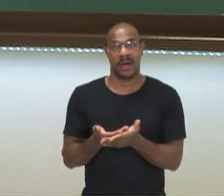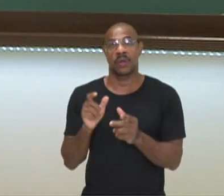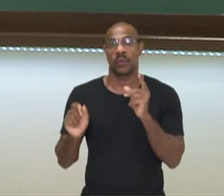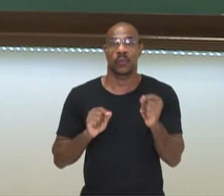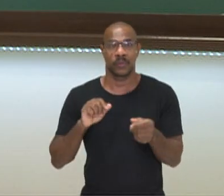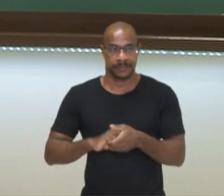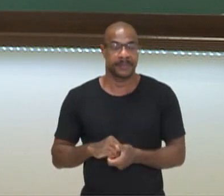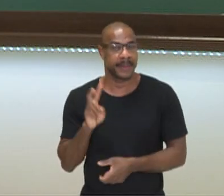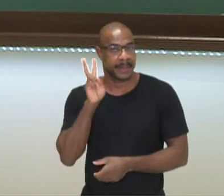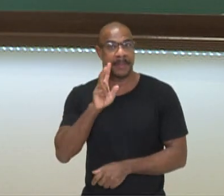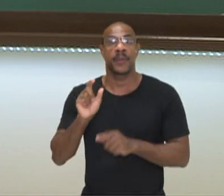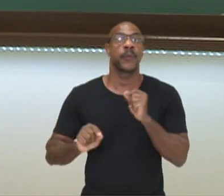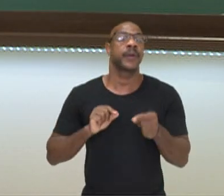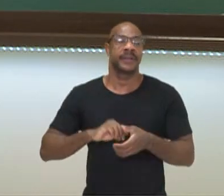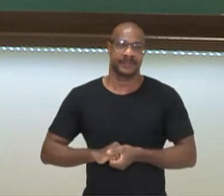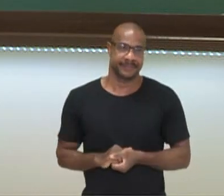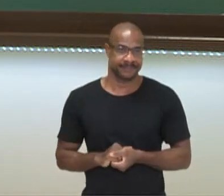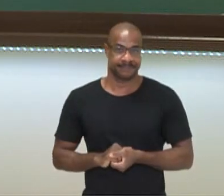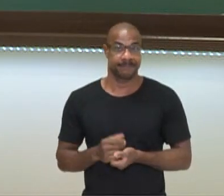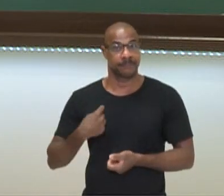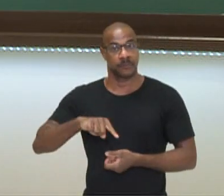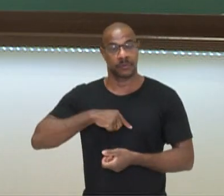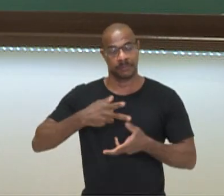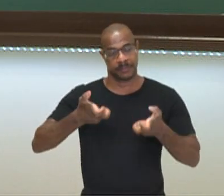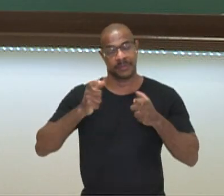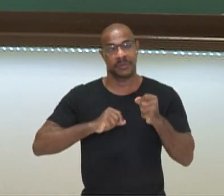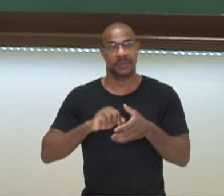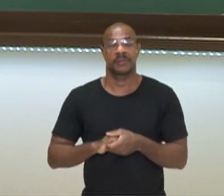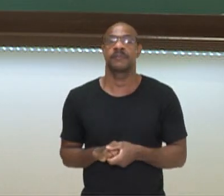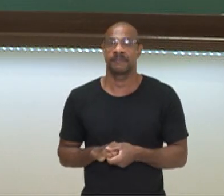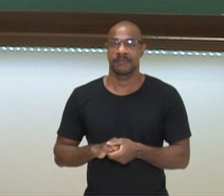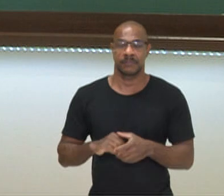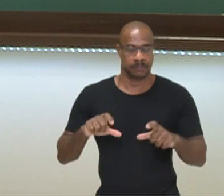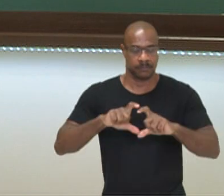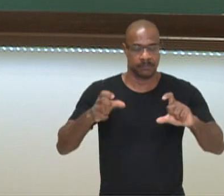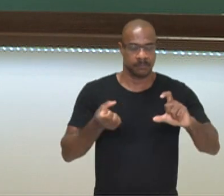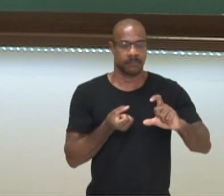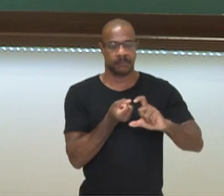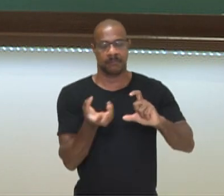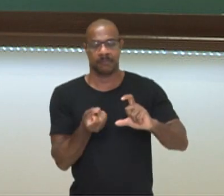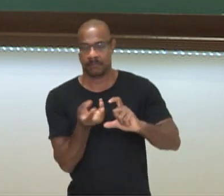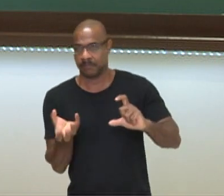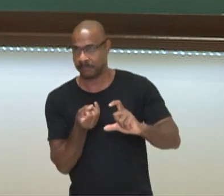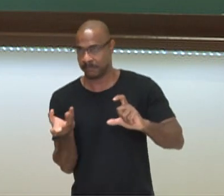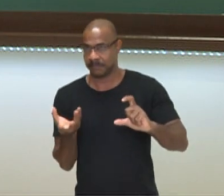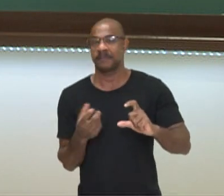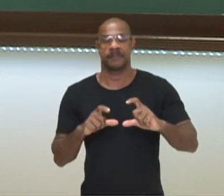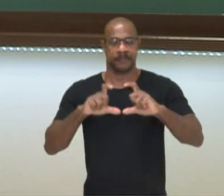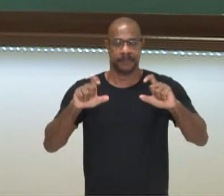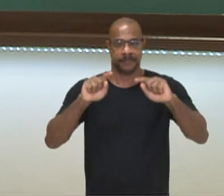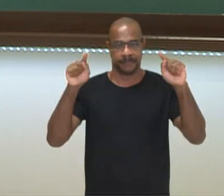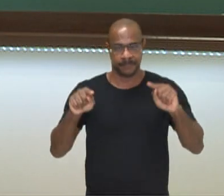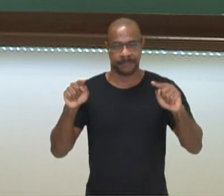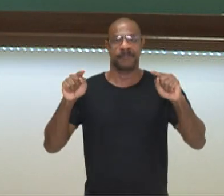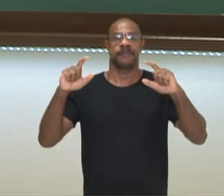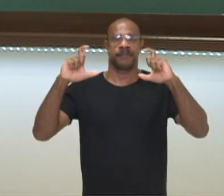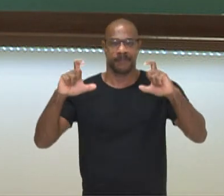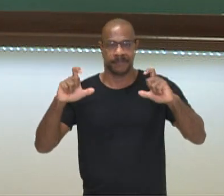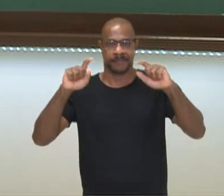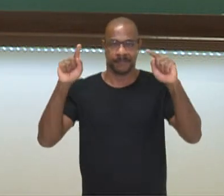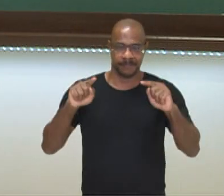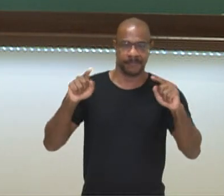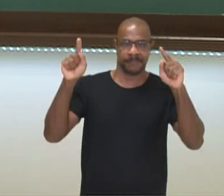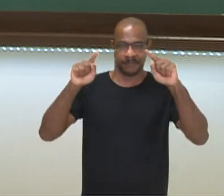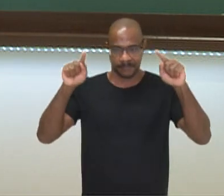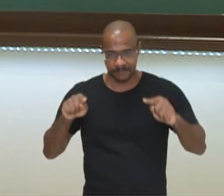aula, lembrando que nós vimos as expressões numéricas envolvendo parênteses, colchetes e essa última